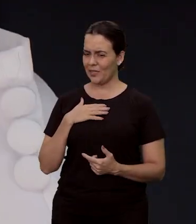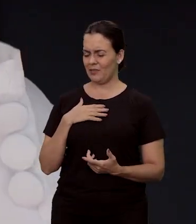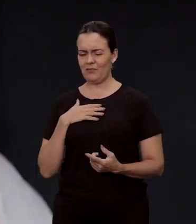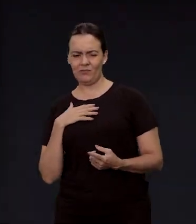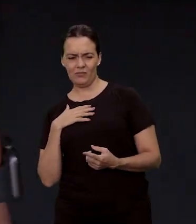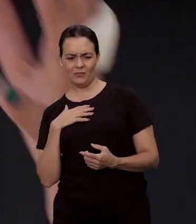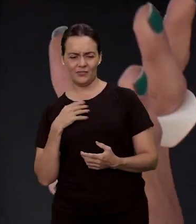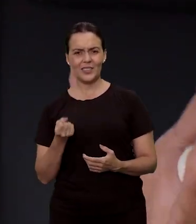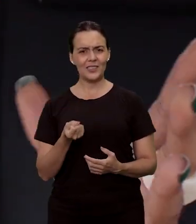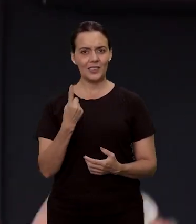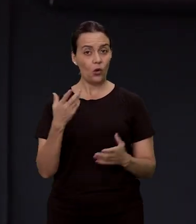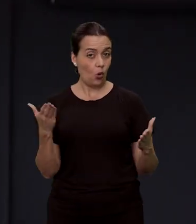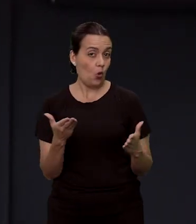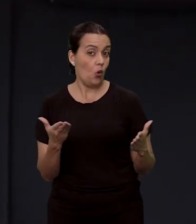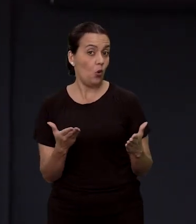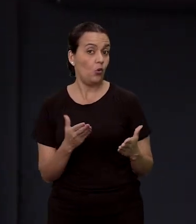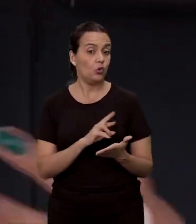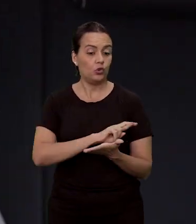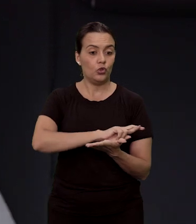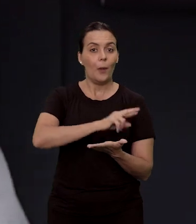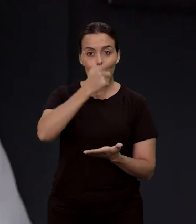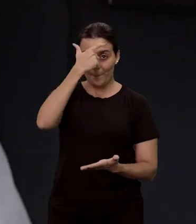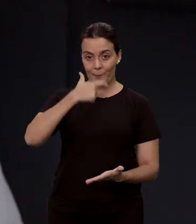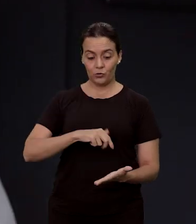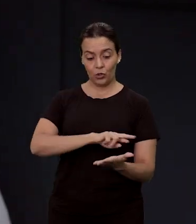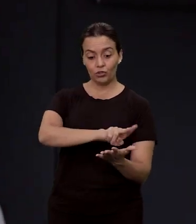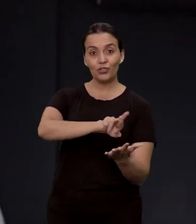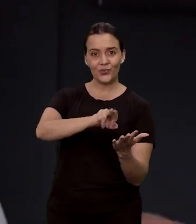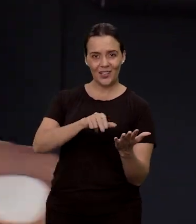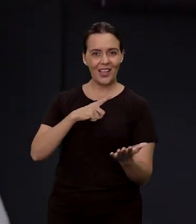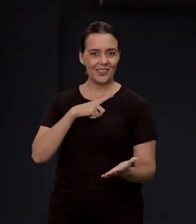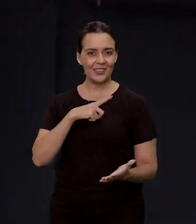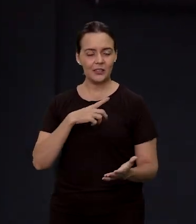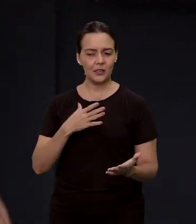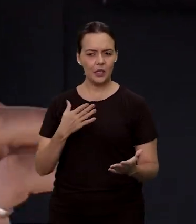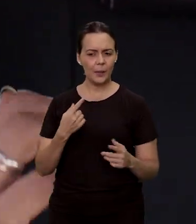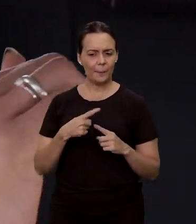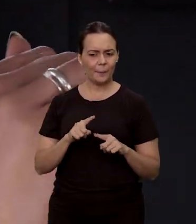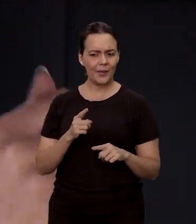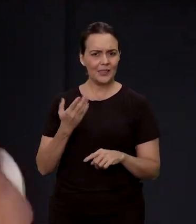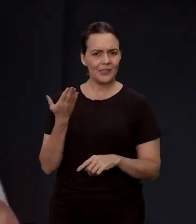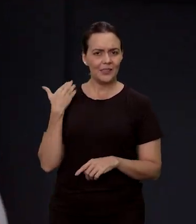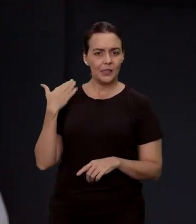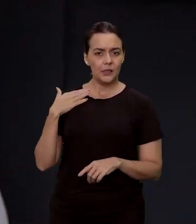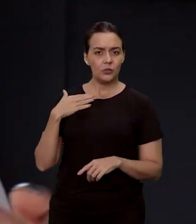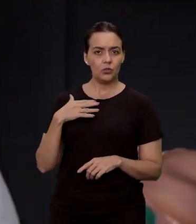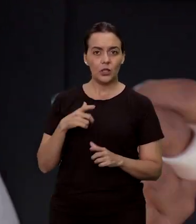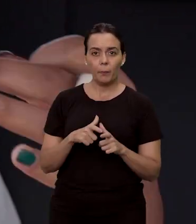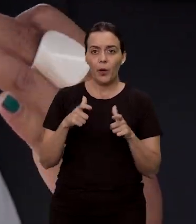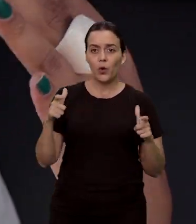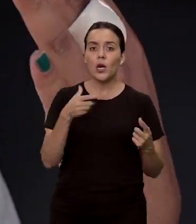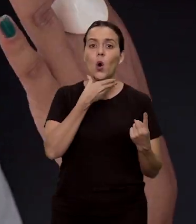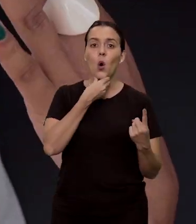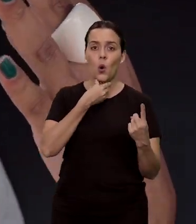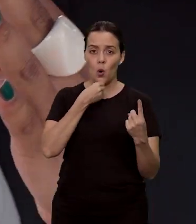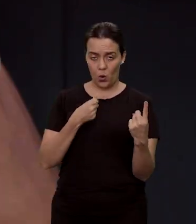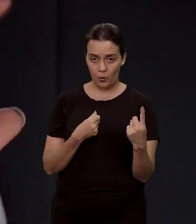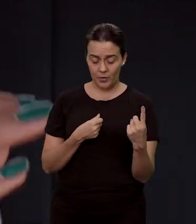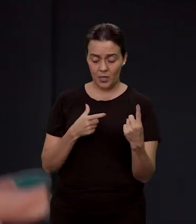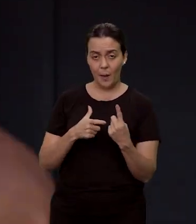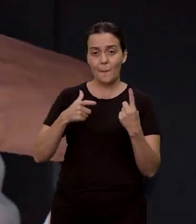de clima, hoje a gente já vê uma maior diversidade, mas naquele momento, em 2017, era majoritariamente masculino,